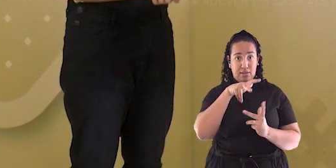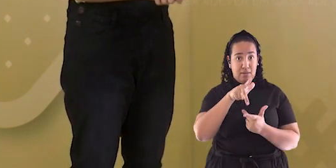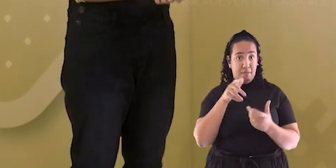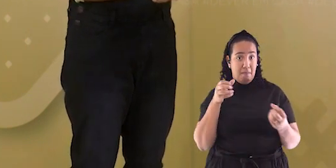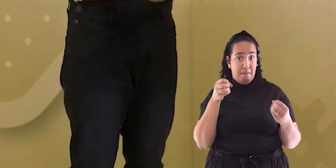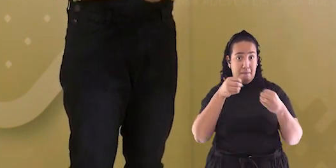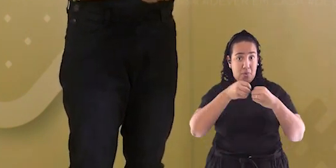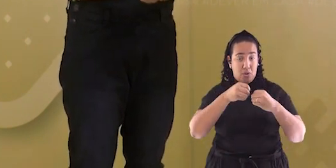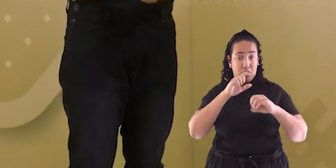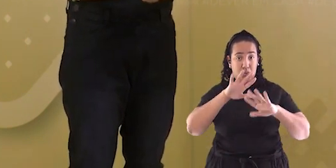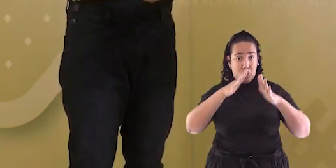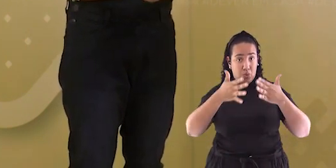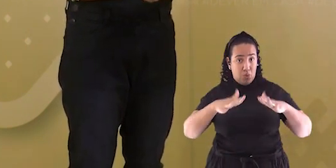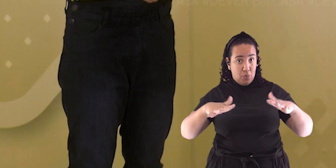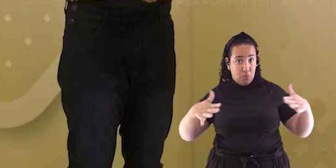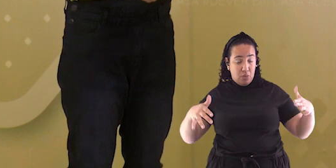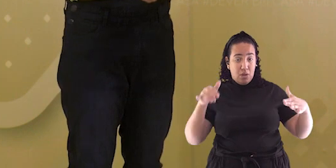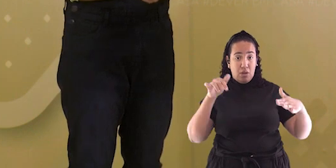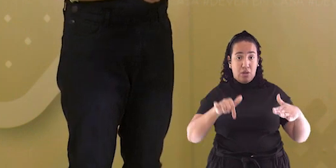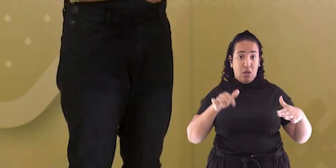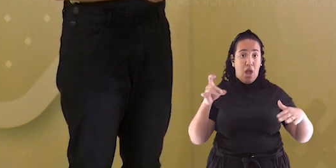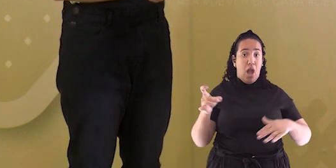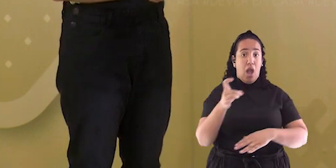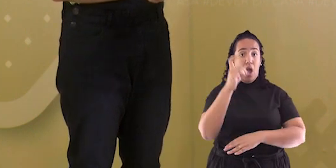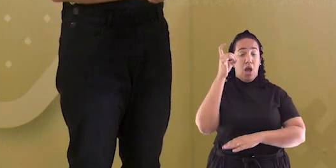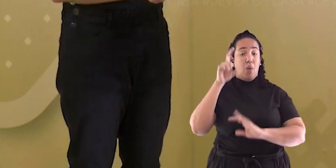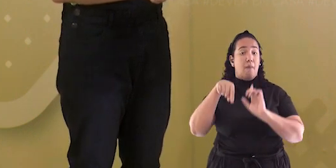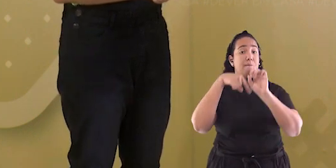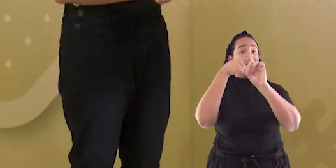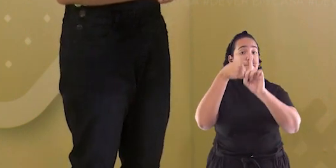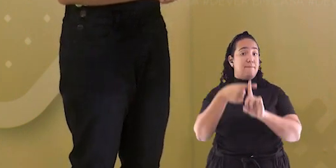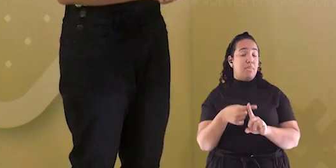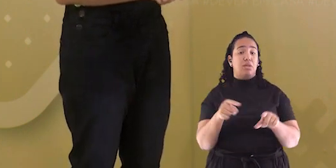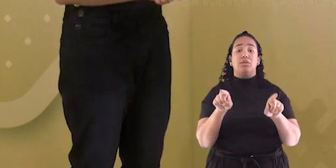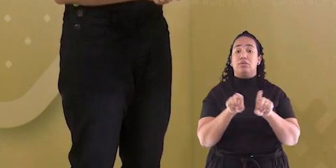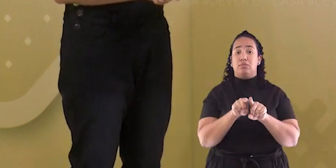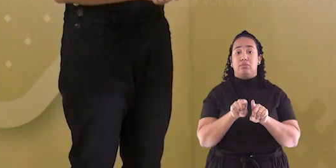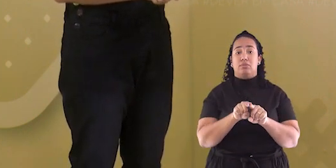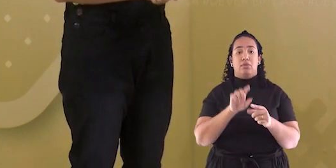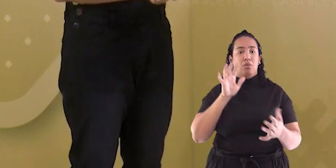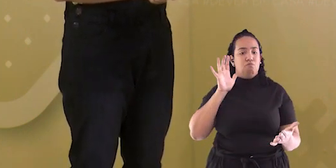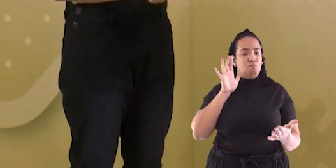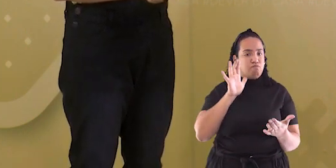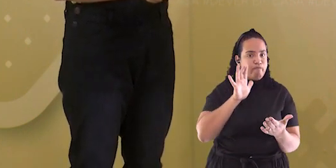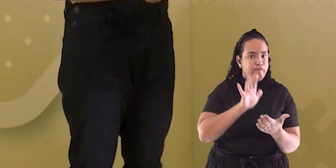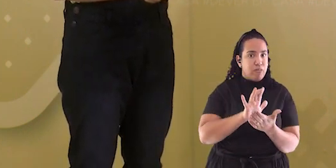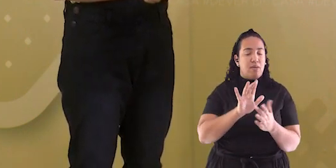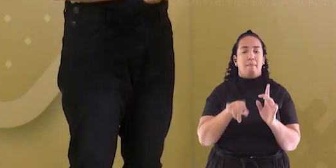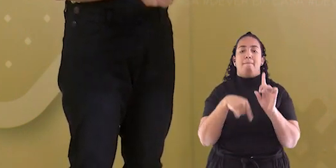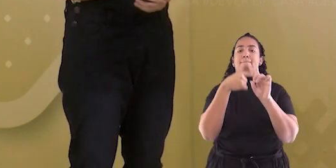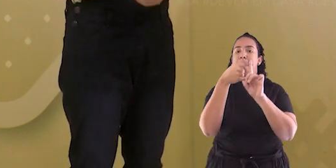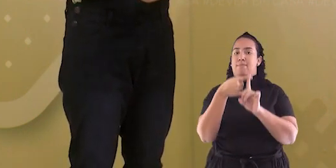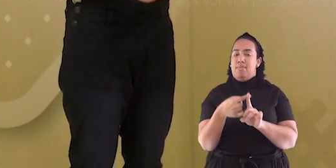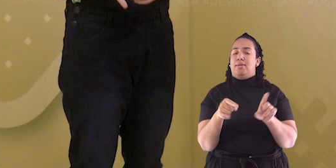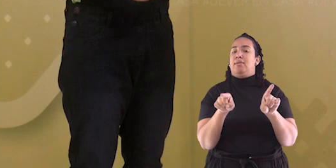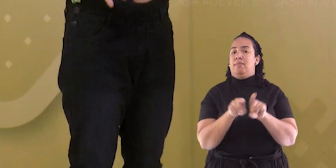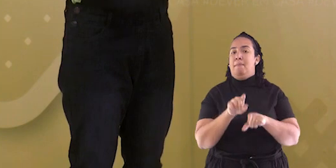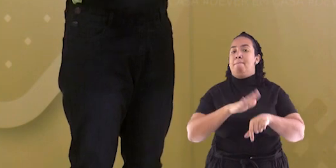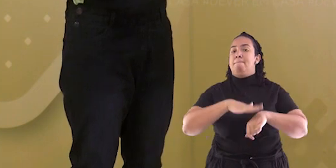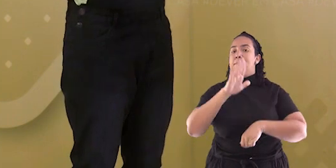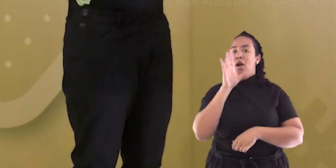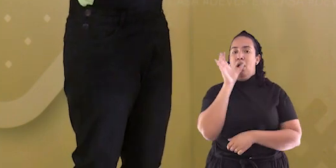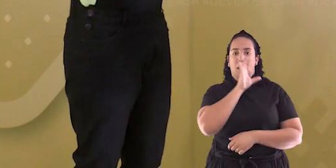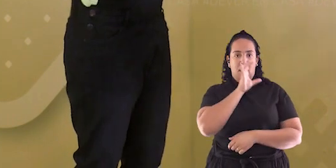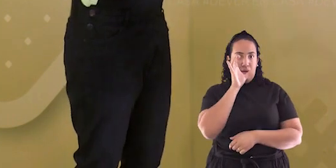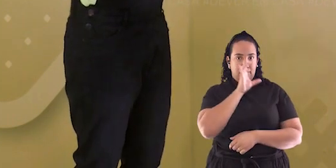isso é, estão em maior altitude, estão sob maior pressão atmosférica e se tornam mais quentes. Já as regiões